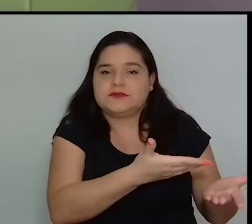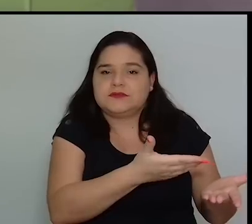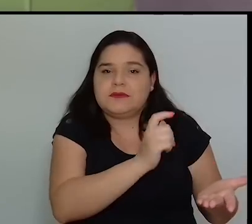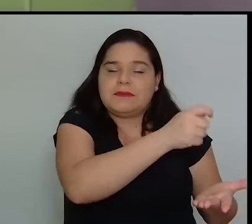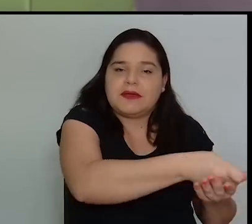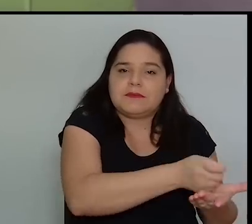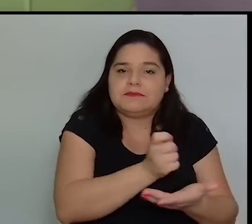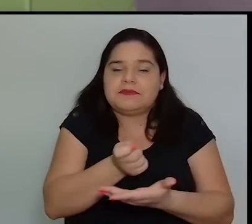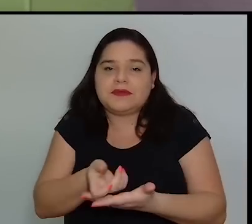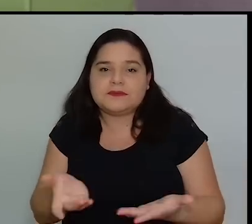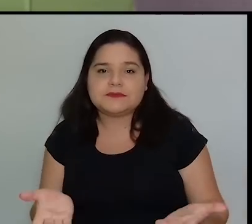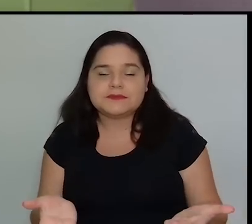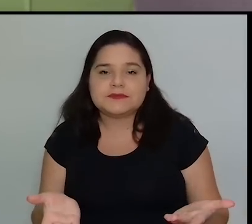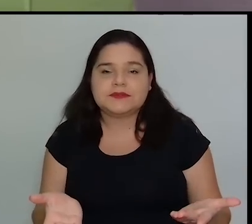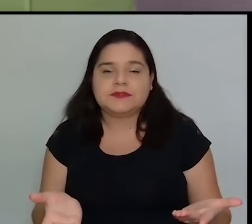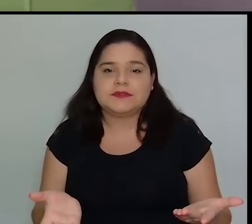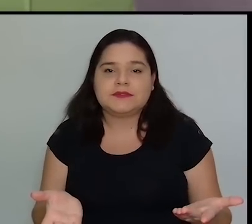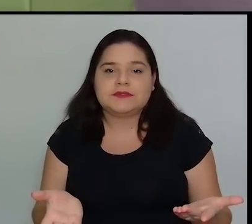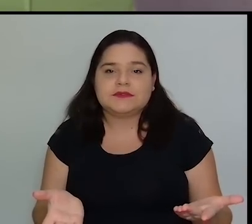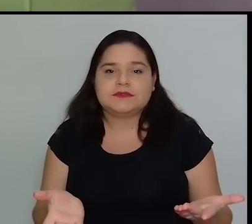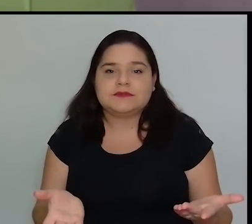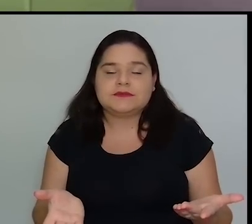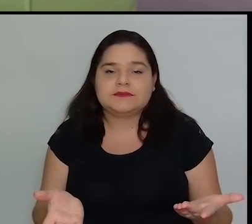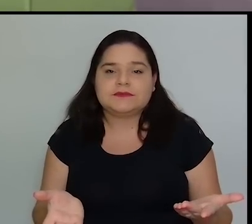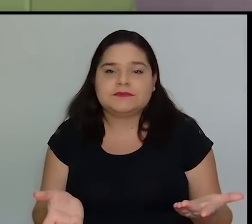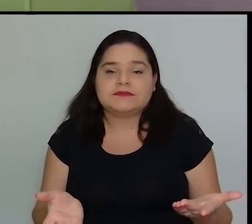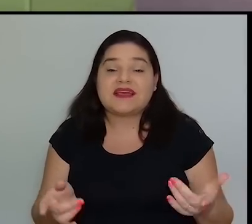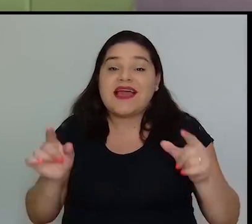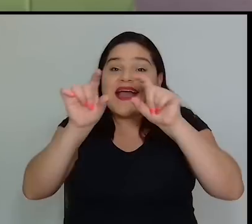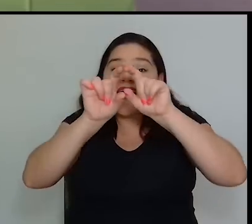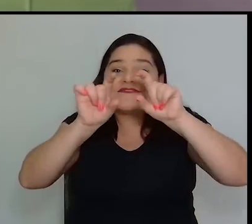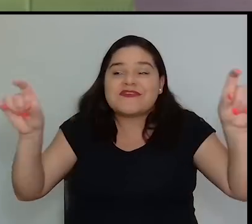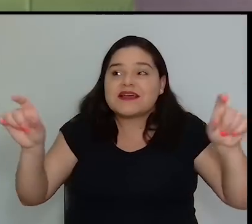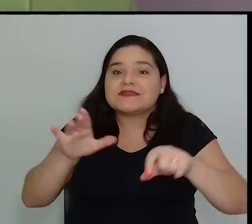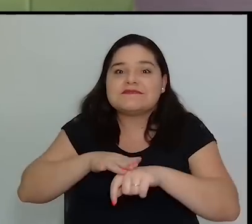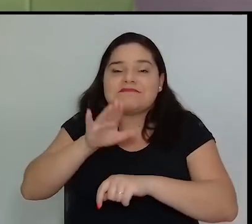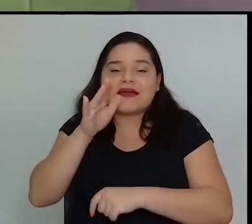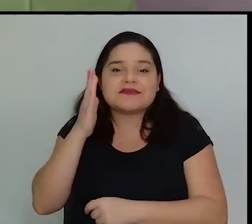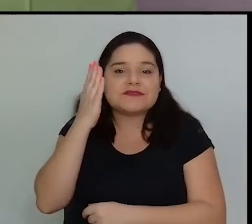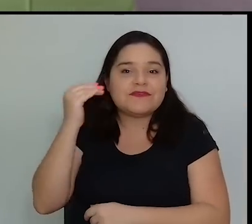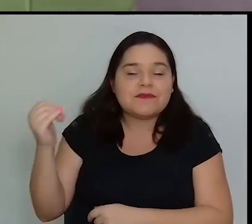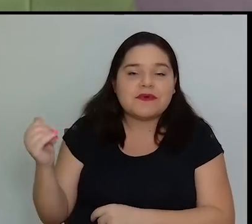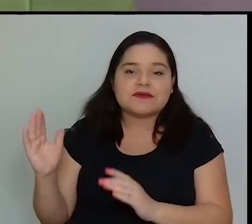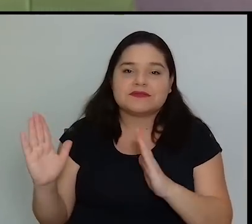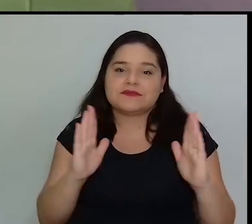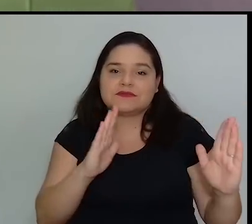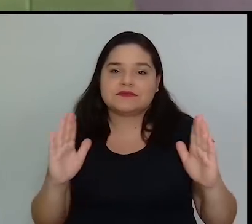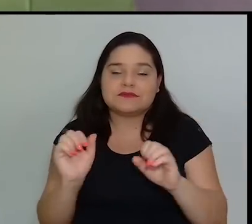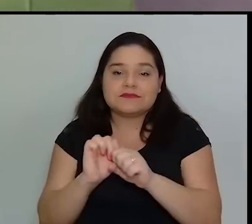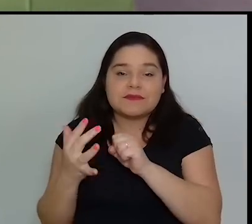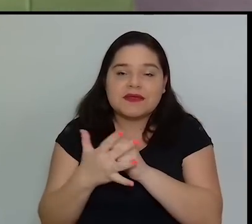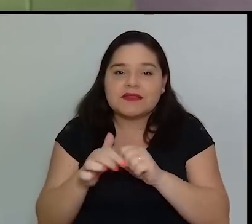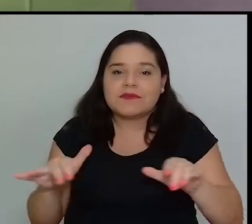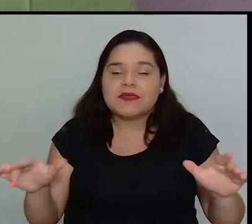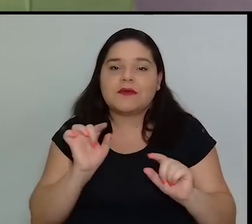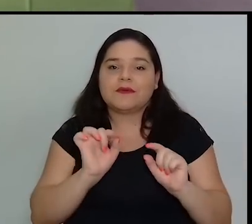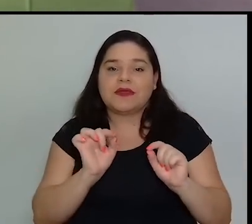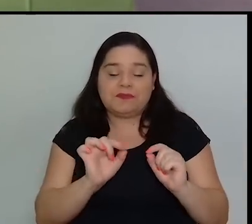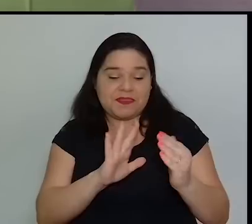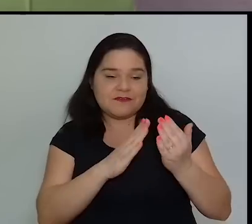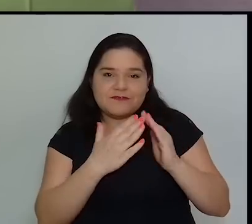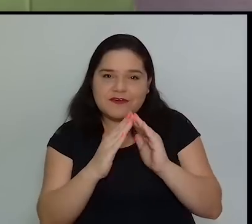CUFA a frase que a gente mais ouviu na durante a pandemia era que na favela